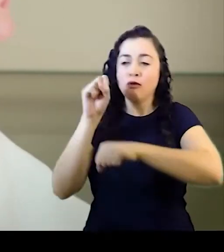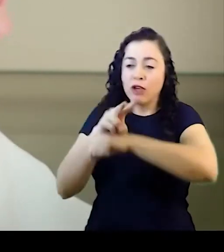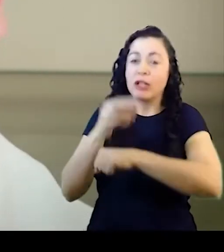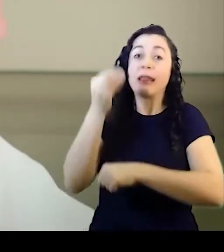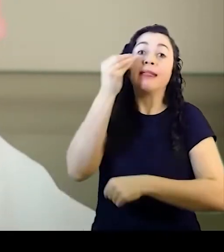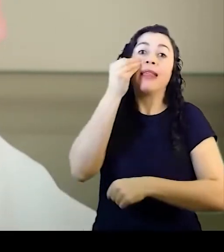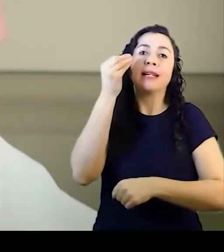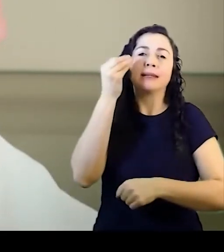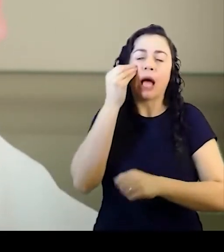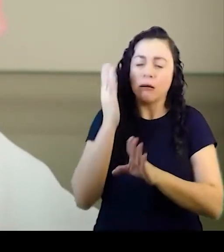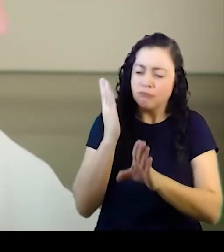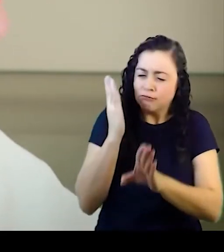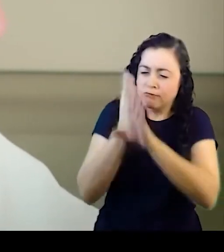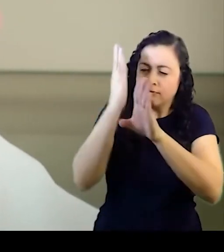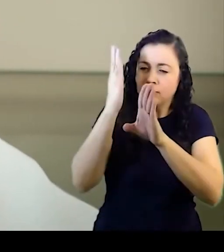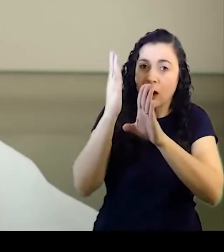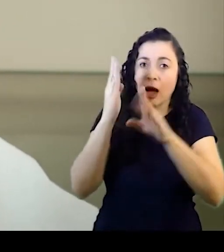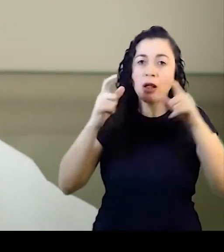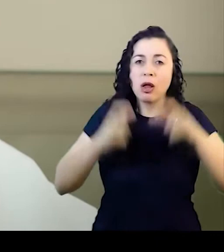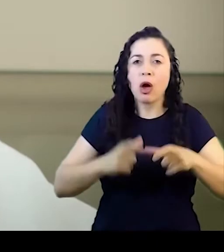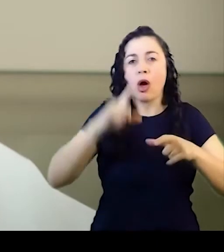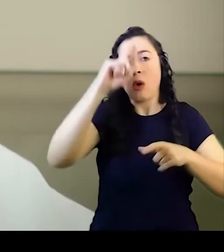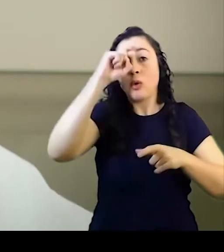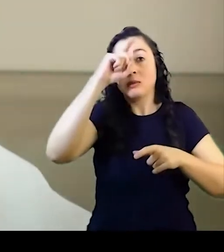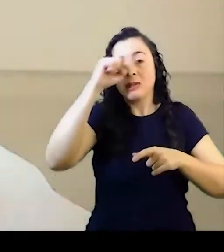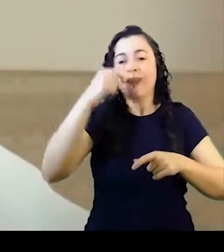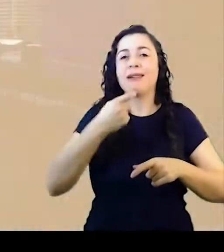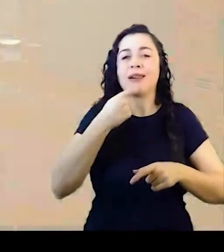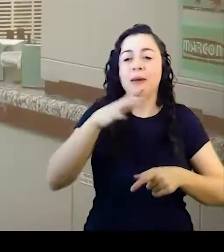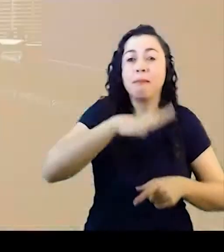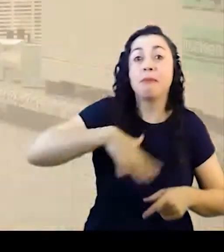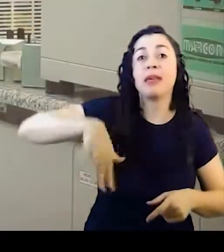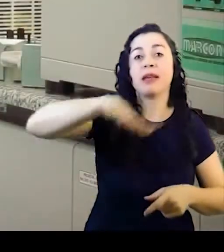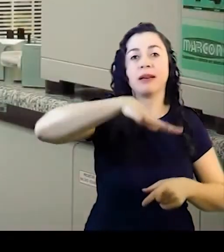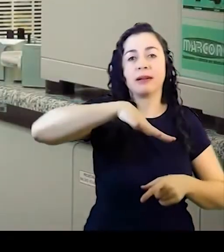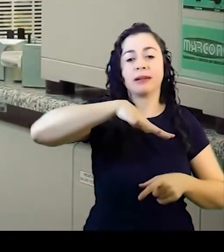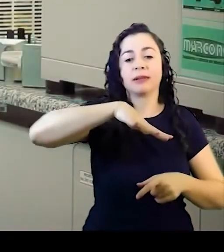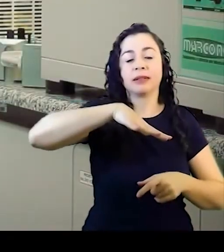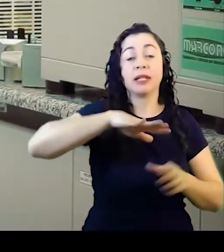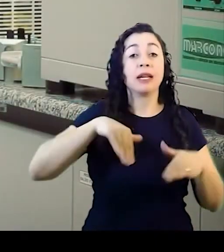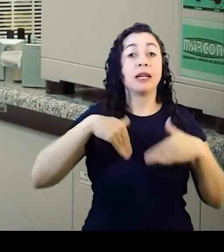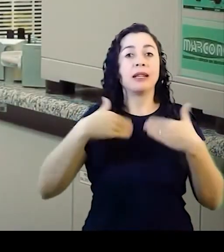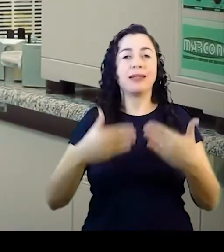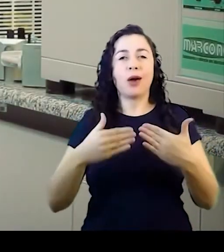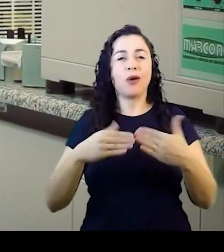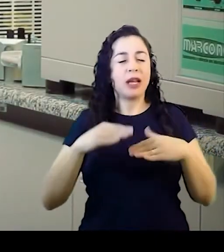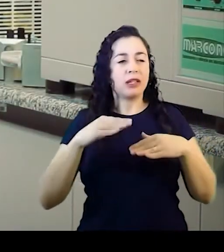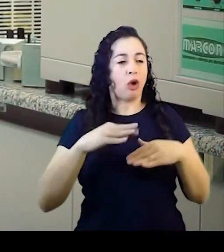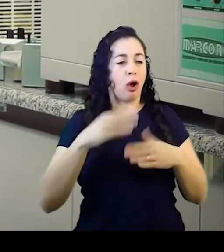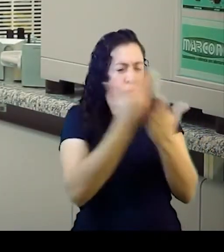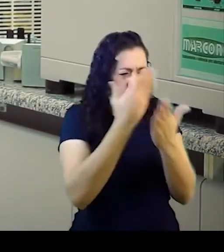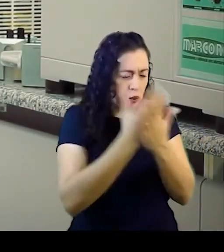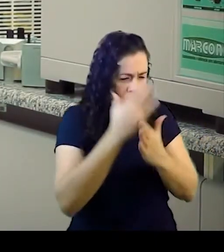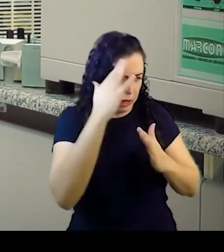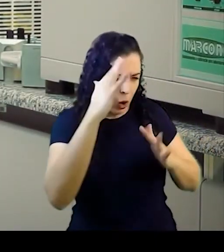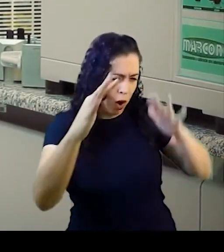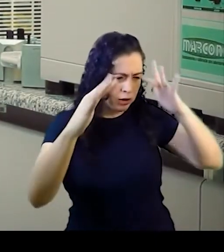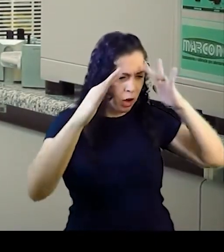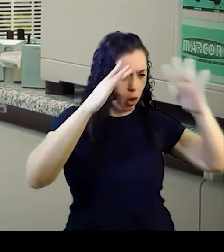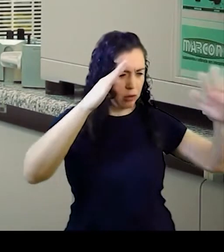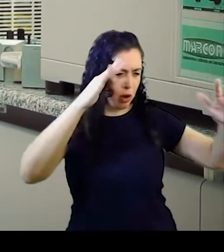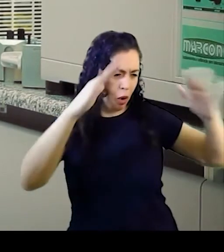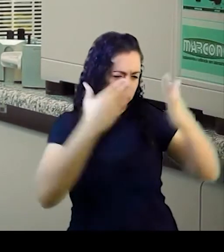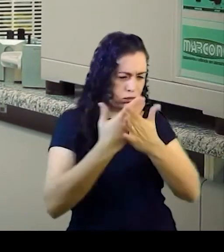testado, diagnosticado no hospital e aqui na região de Campinas. Então, a gente sai do empírico, a gente sai do teórico, a gente sai